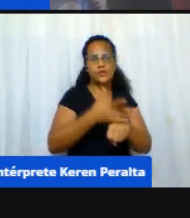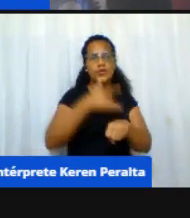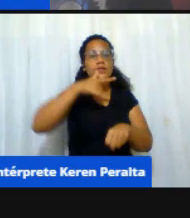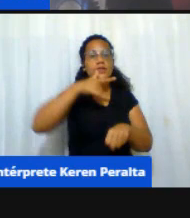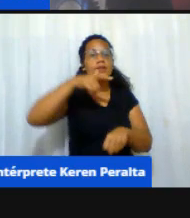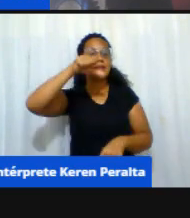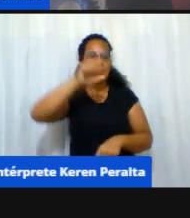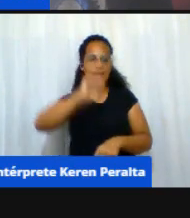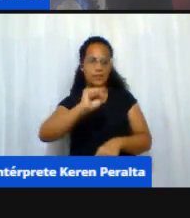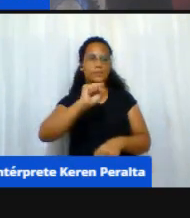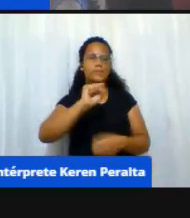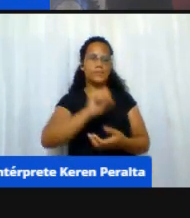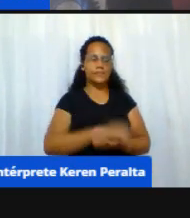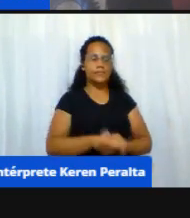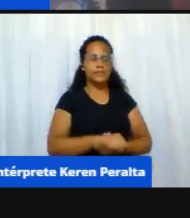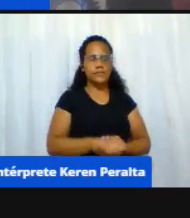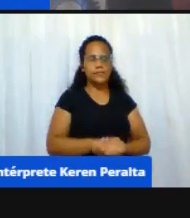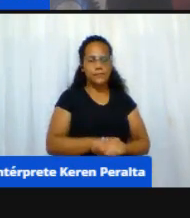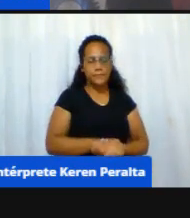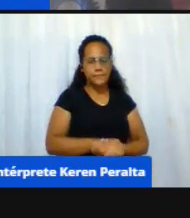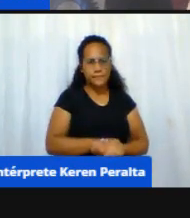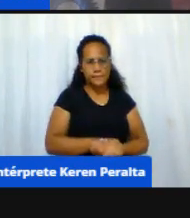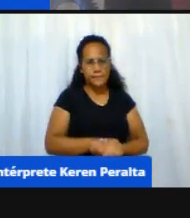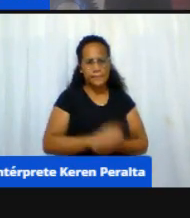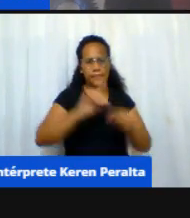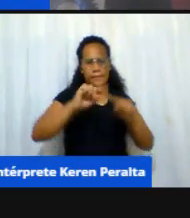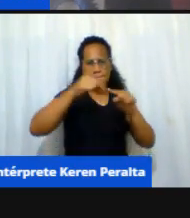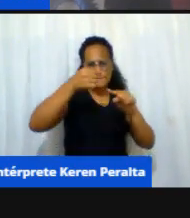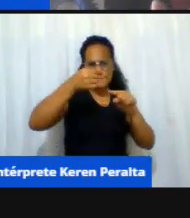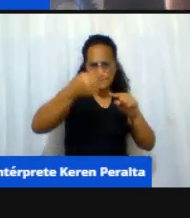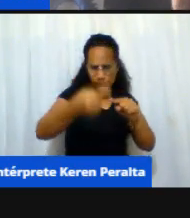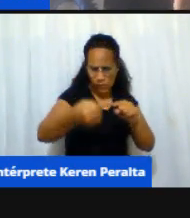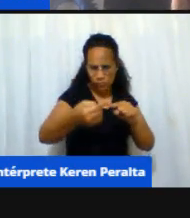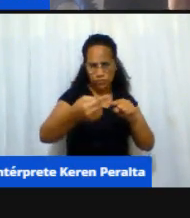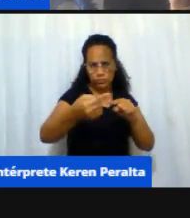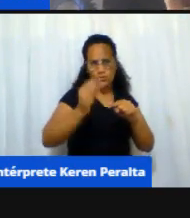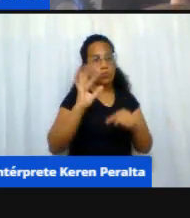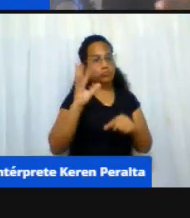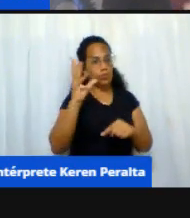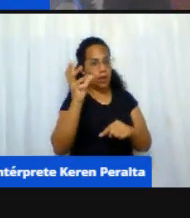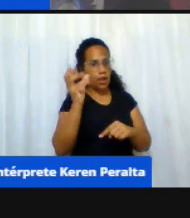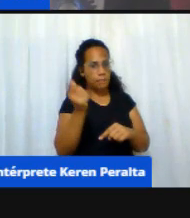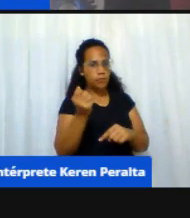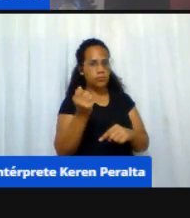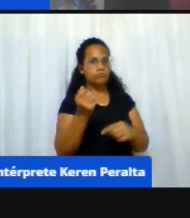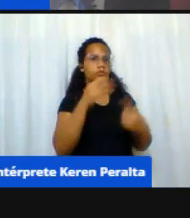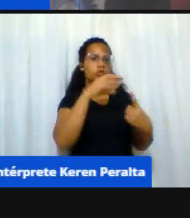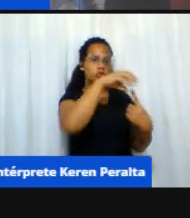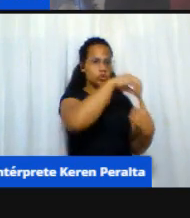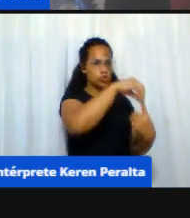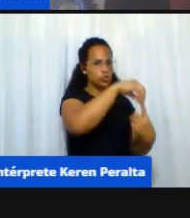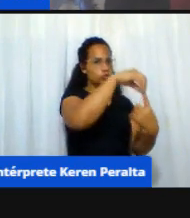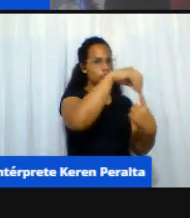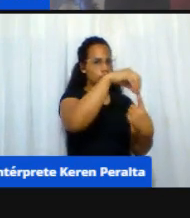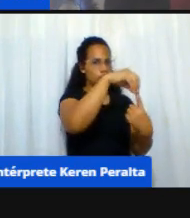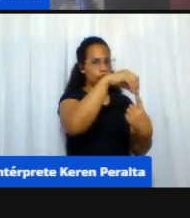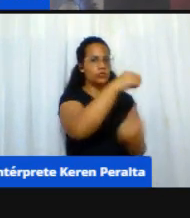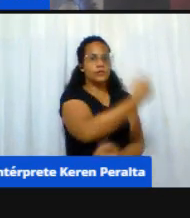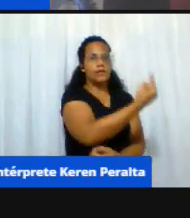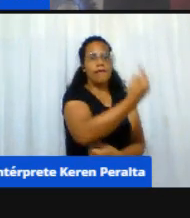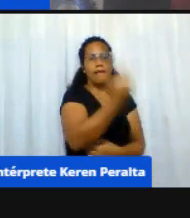Depois, ao tempo e interesse de cada profissional, com melhor detalhamento